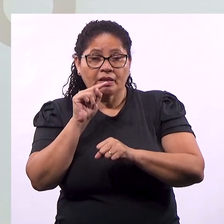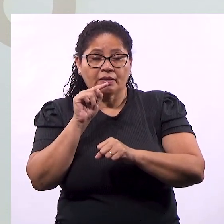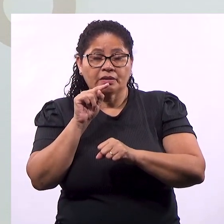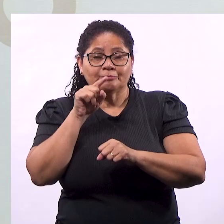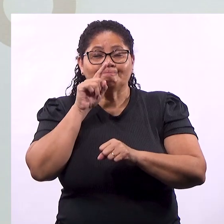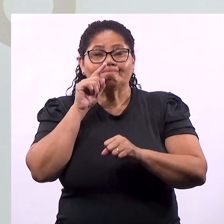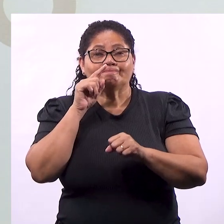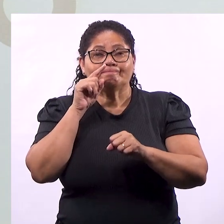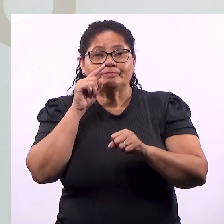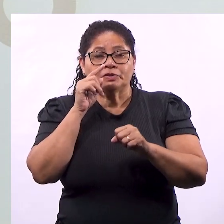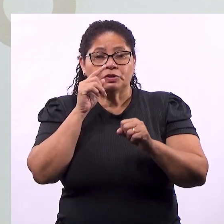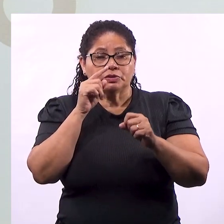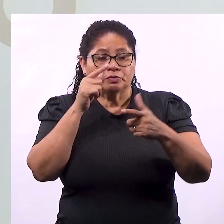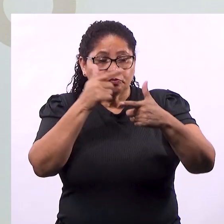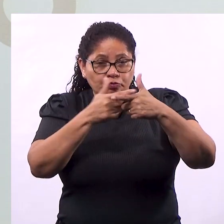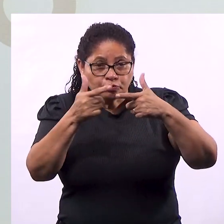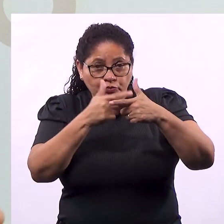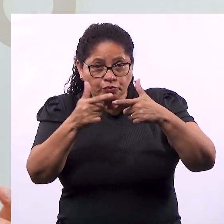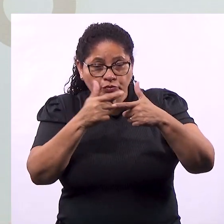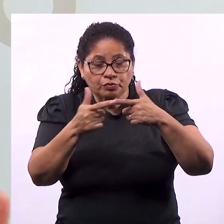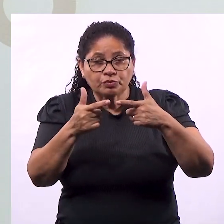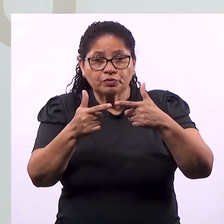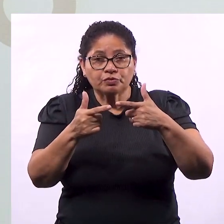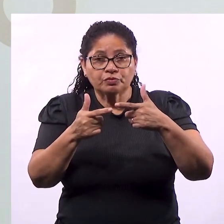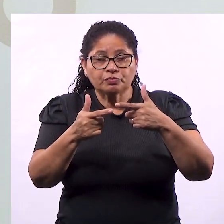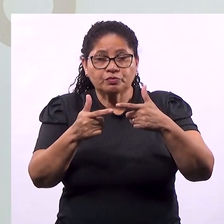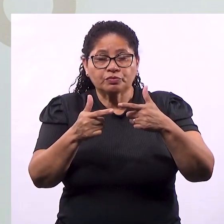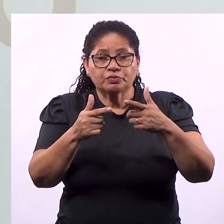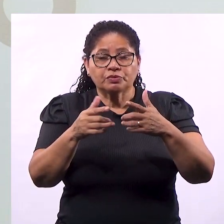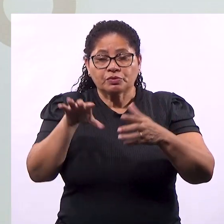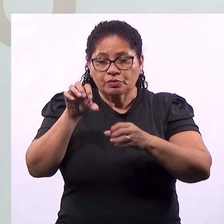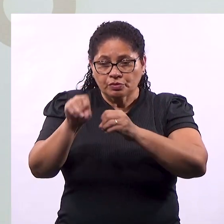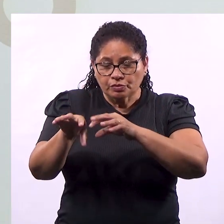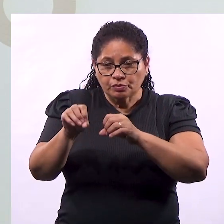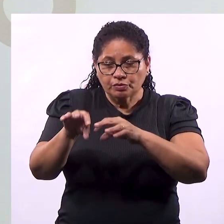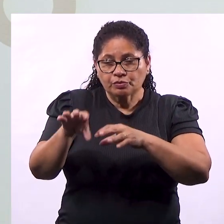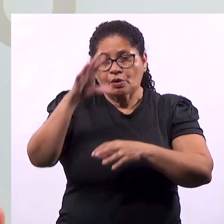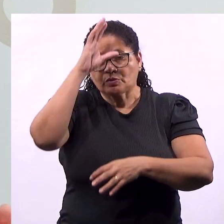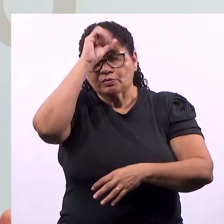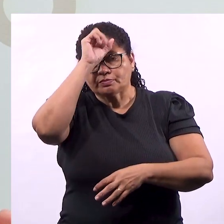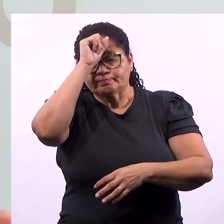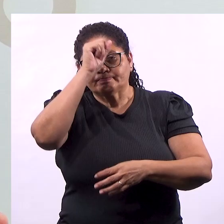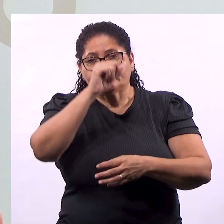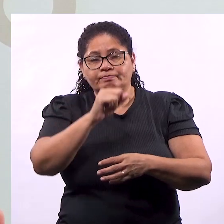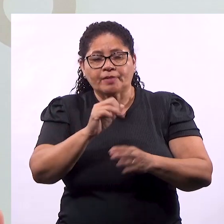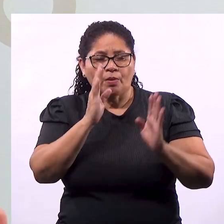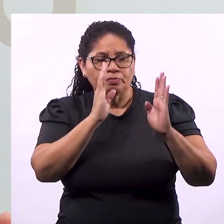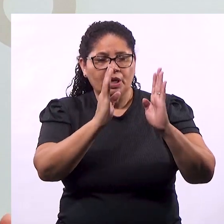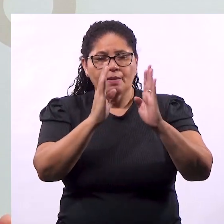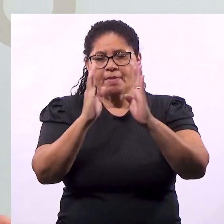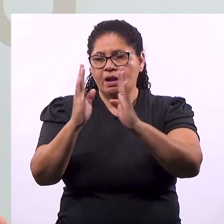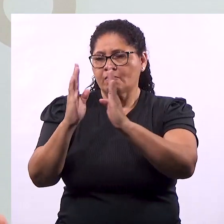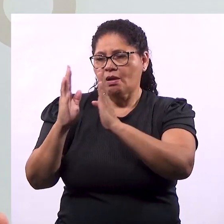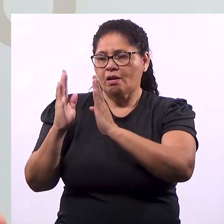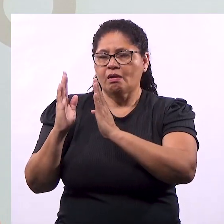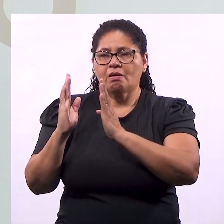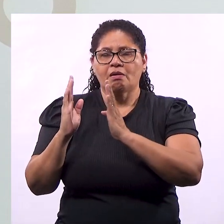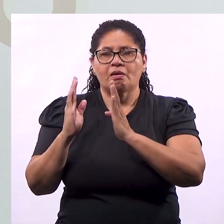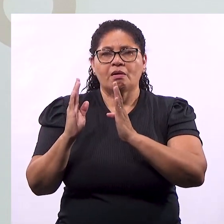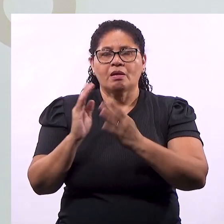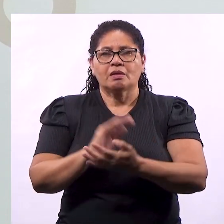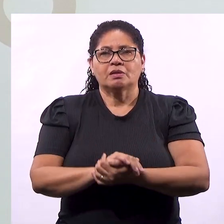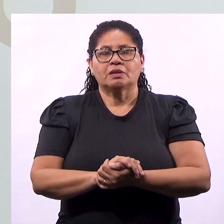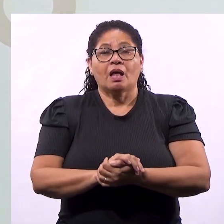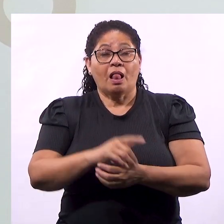em que você divide o percurso de aprendizagem em etapas cada uma dessas etapas